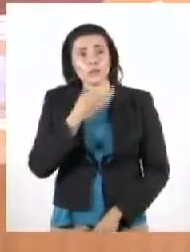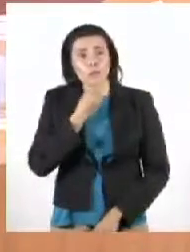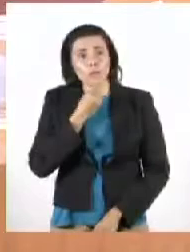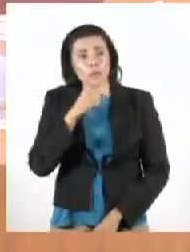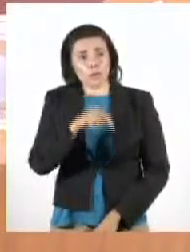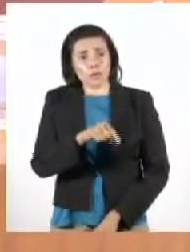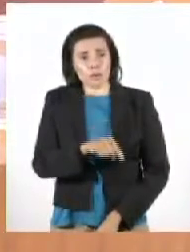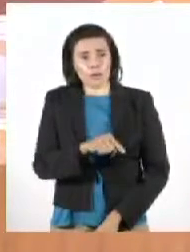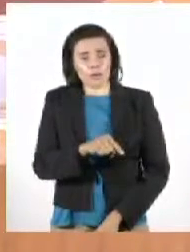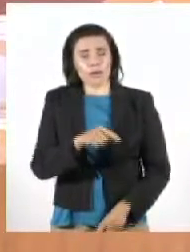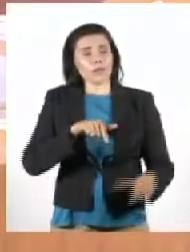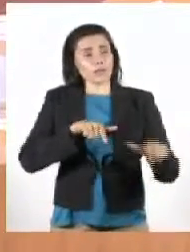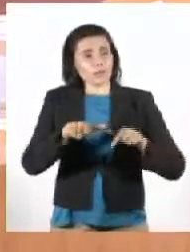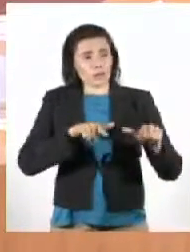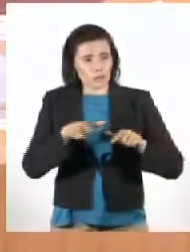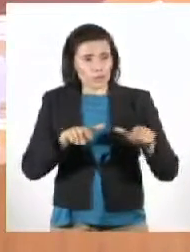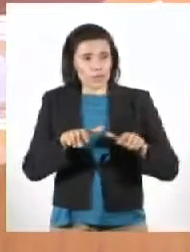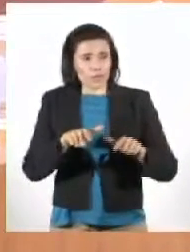o